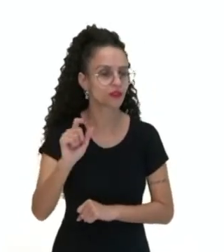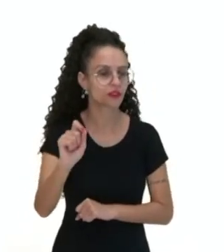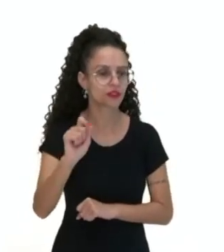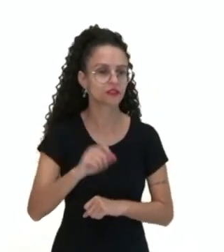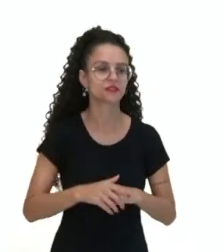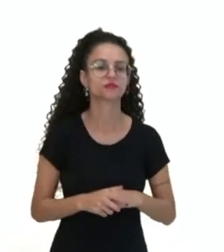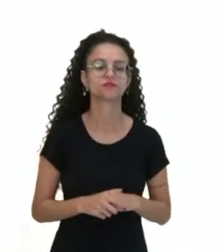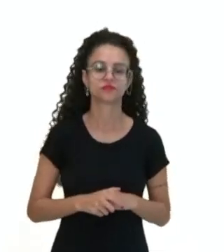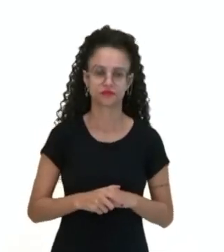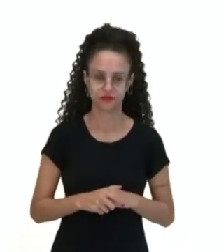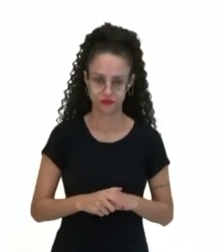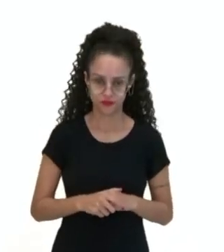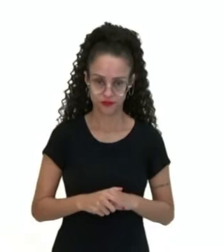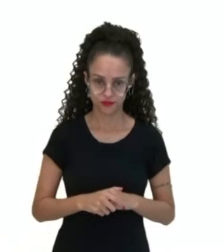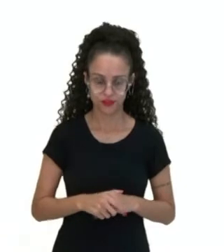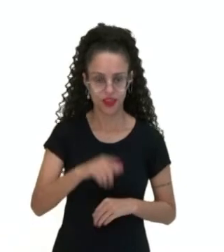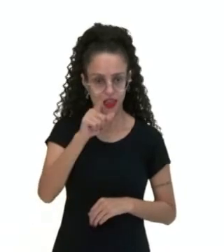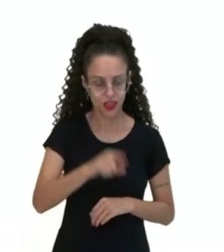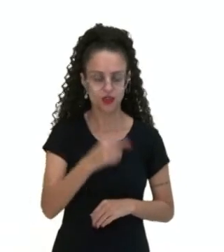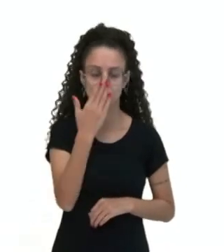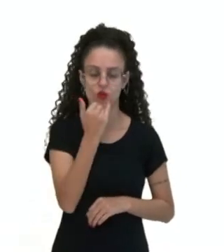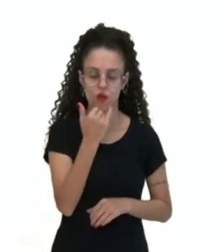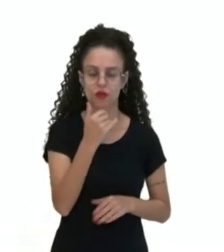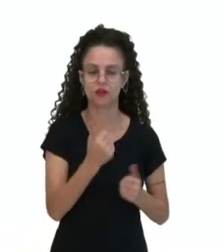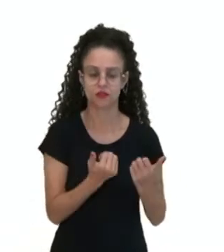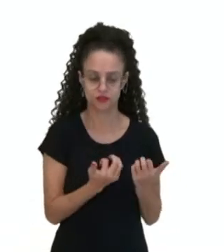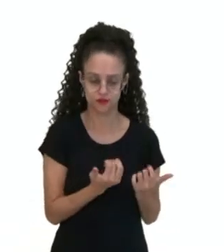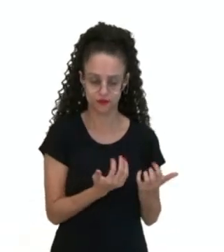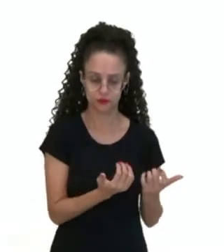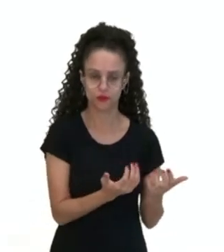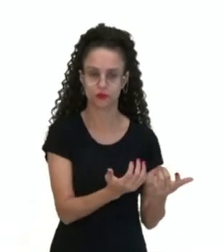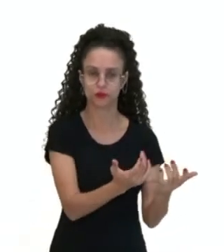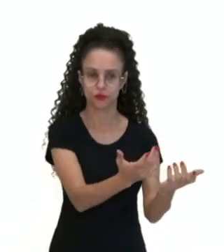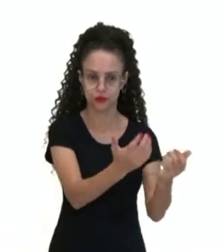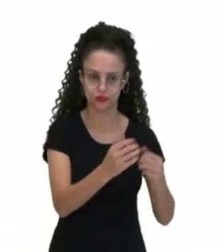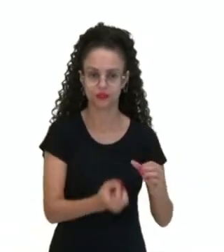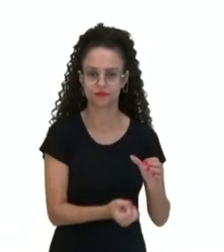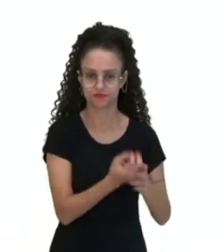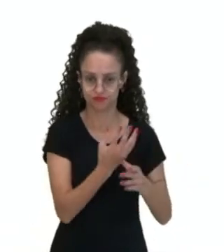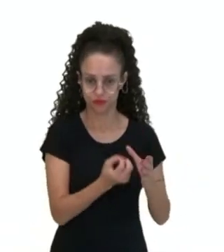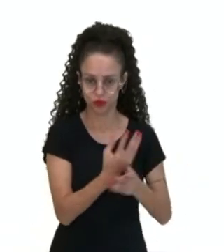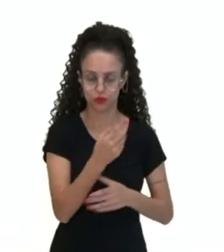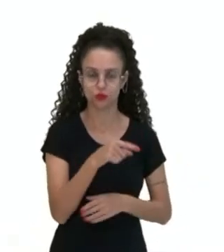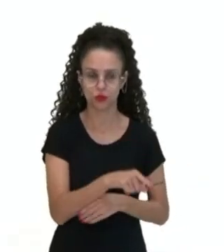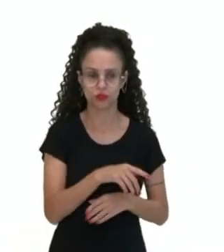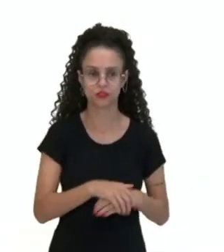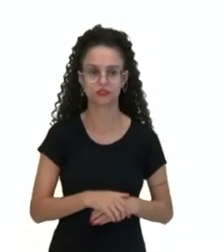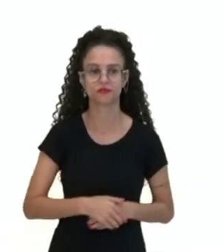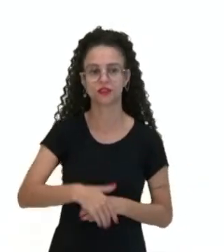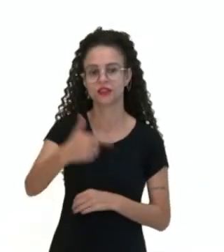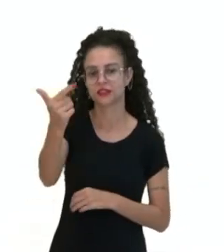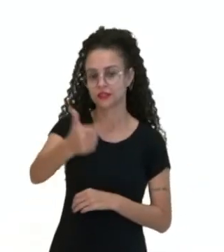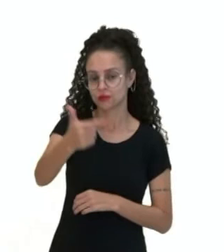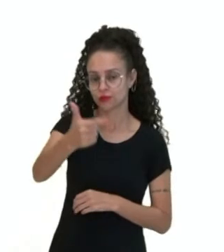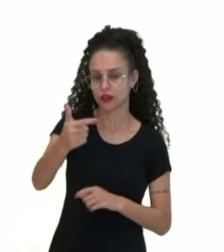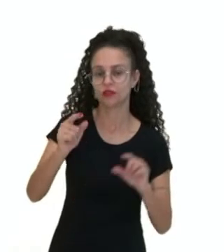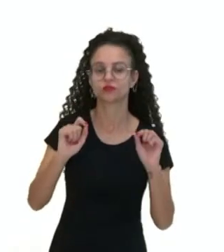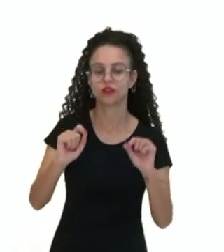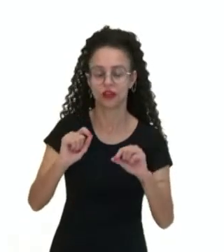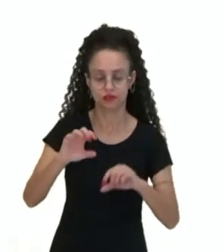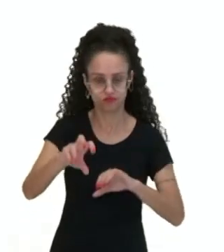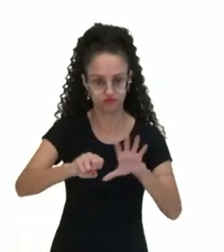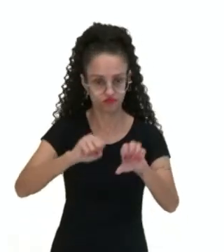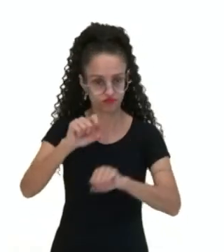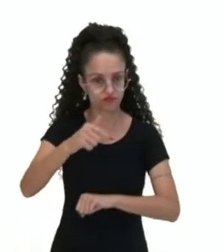São os herbívoros, que se alimentam de seres produtores. E os consumidores secundários?